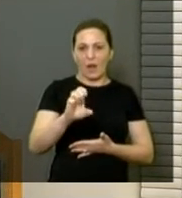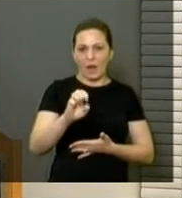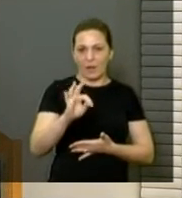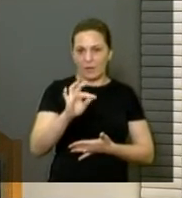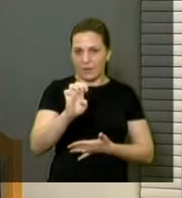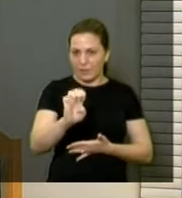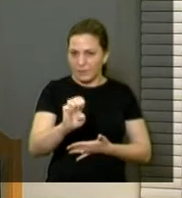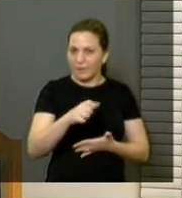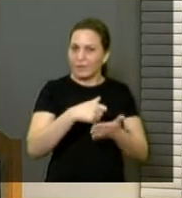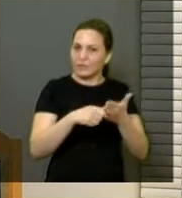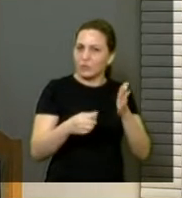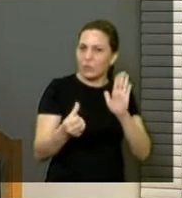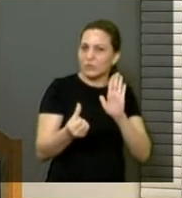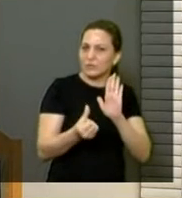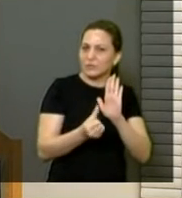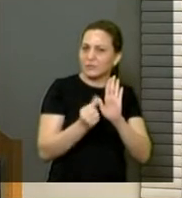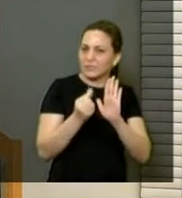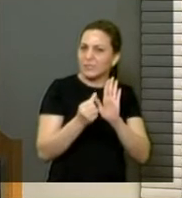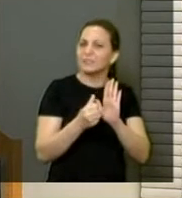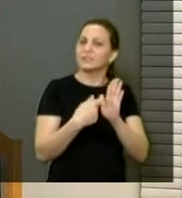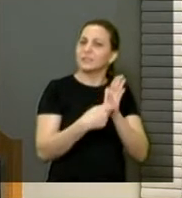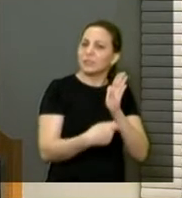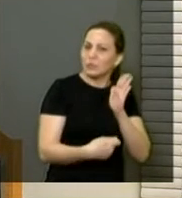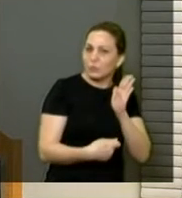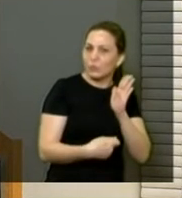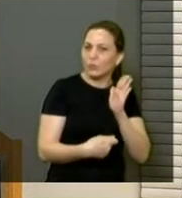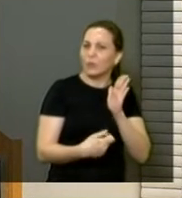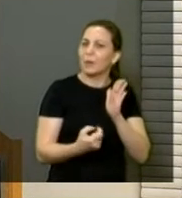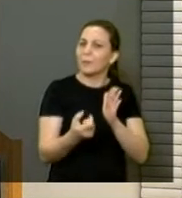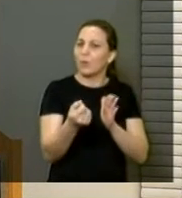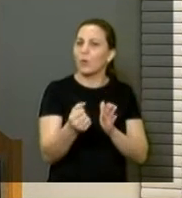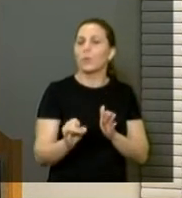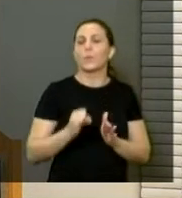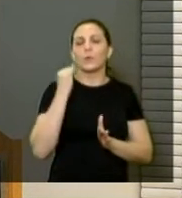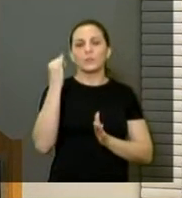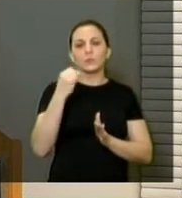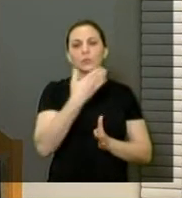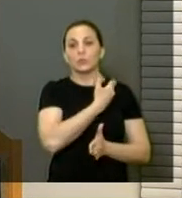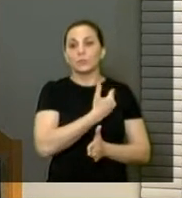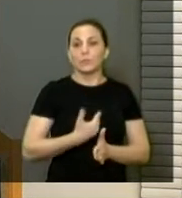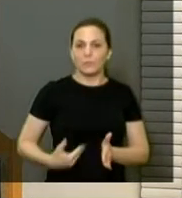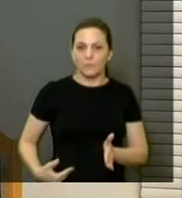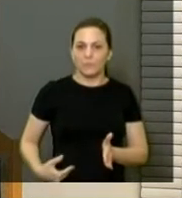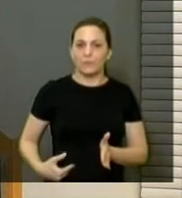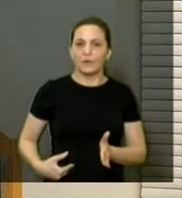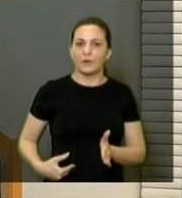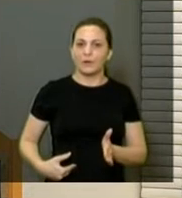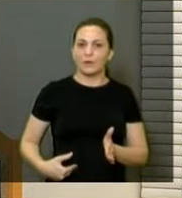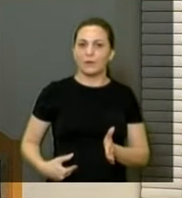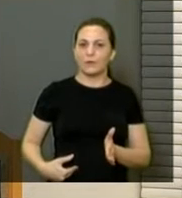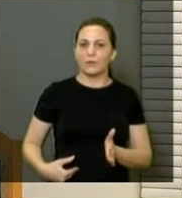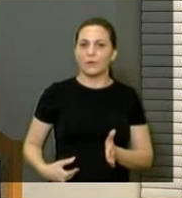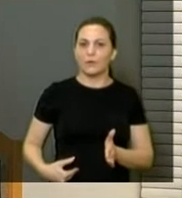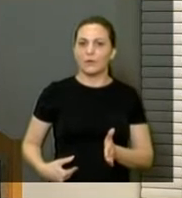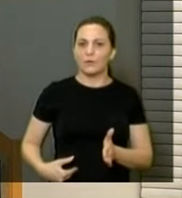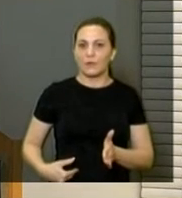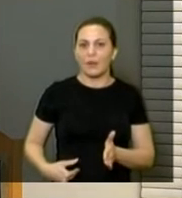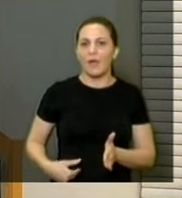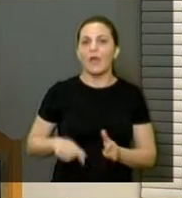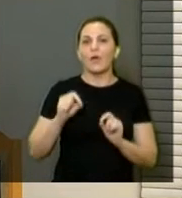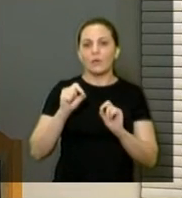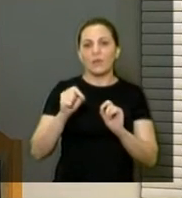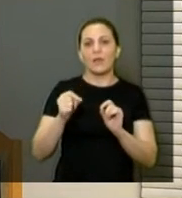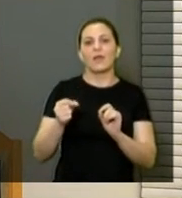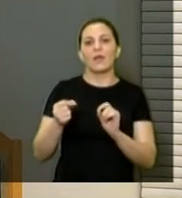assistir à assinatura da cei isso é pouco o mais importante realmente para o governo é a saída do pastor raimundo que há sete anos